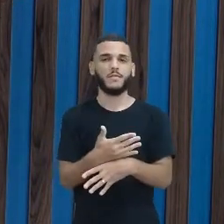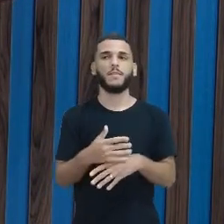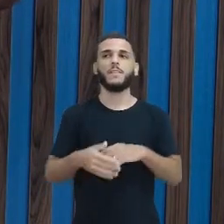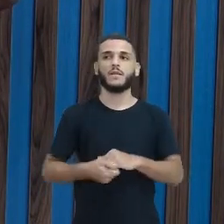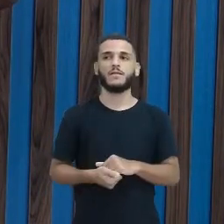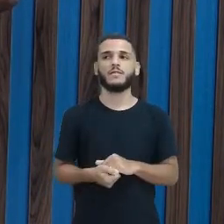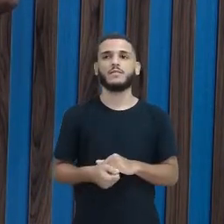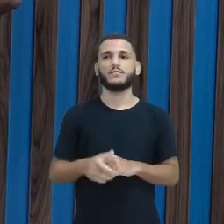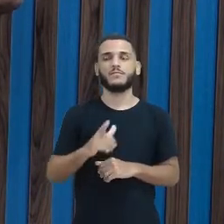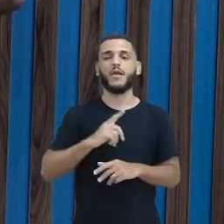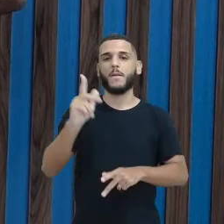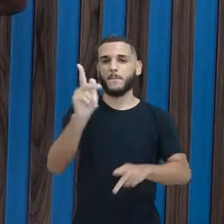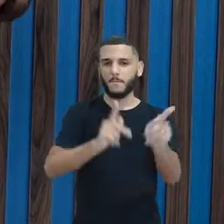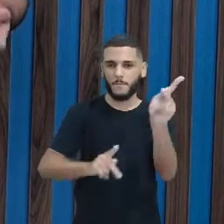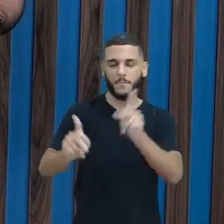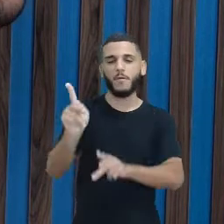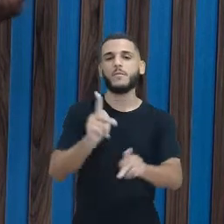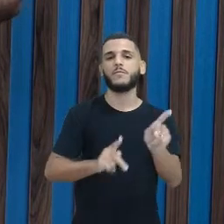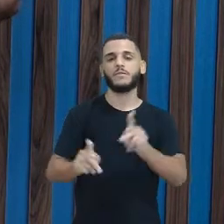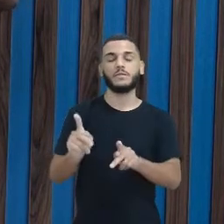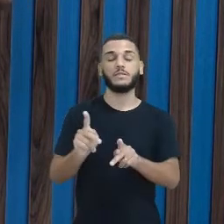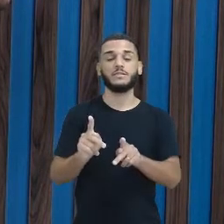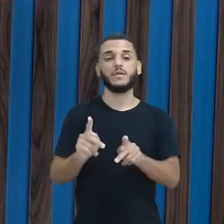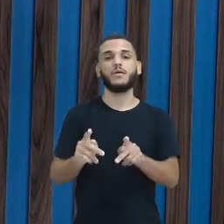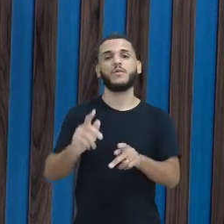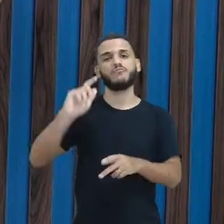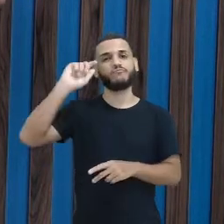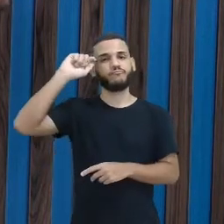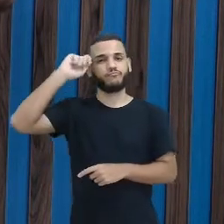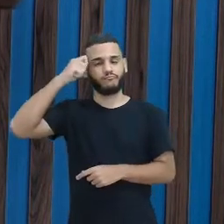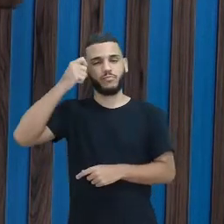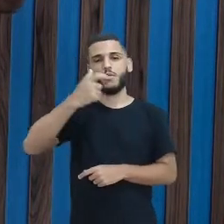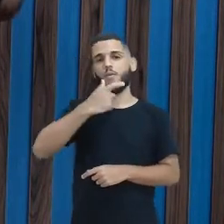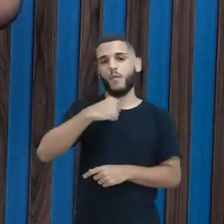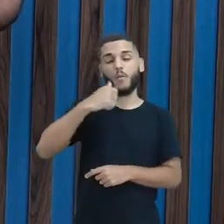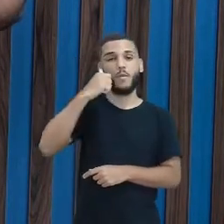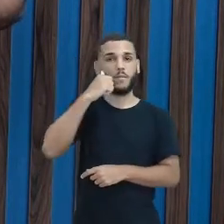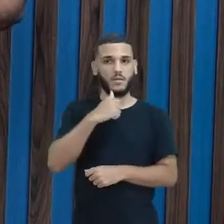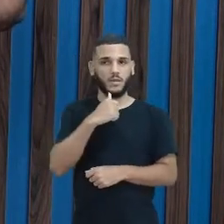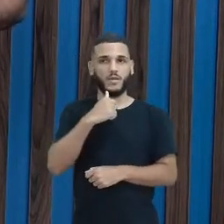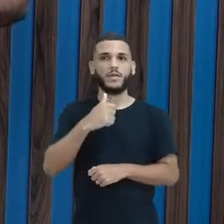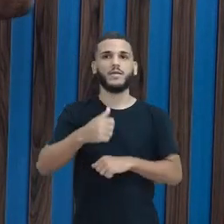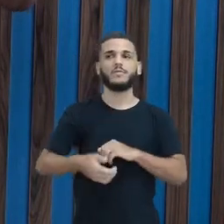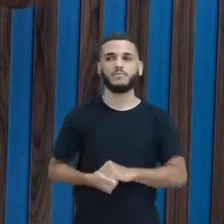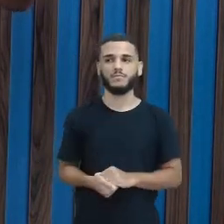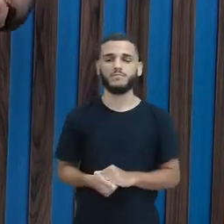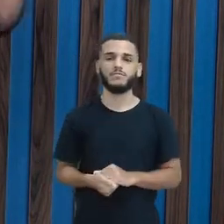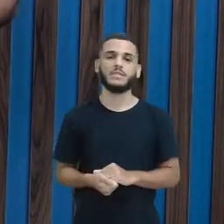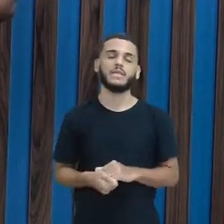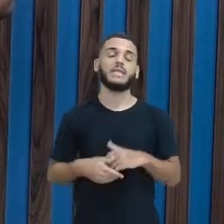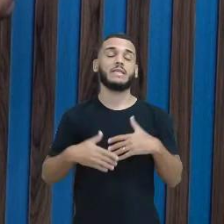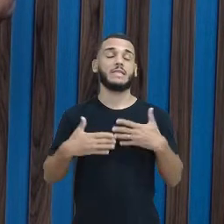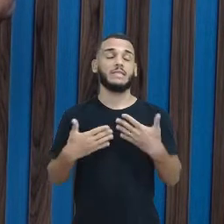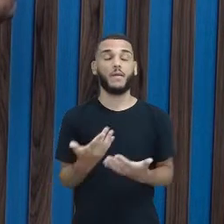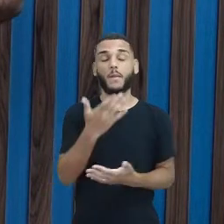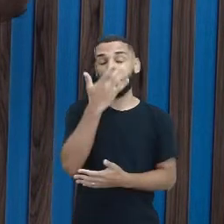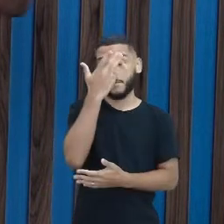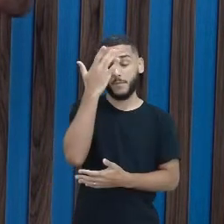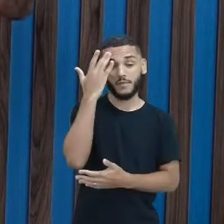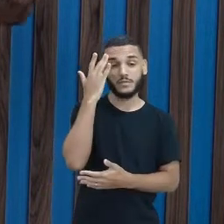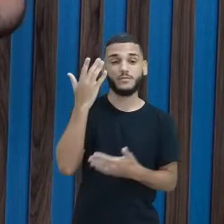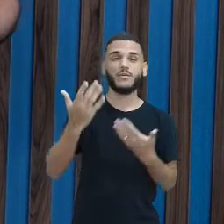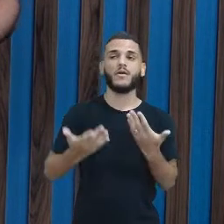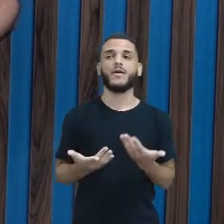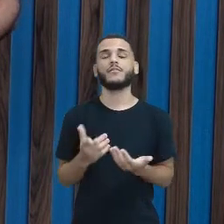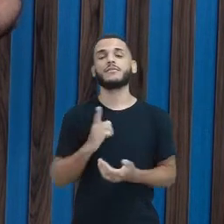ainda uma população majoritariamente de negros e negras, nem sempre esse pessoal